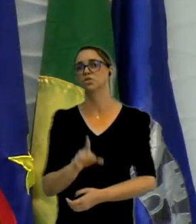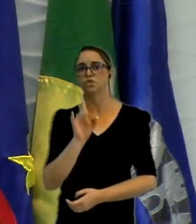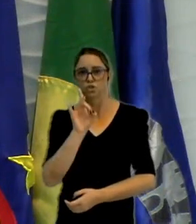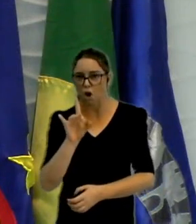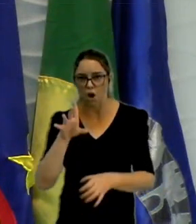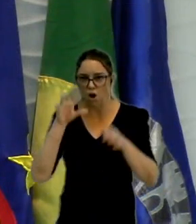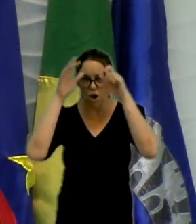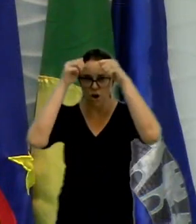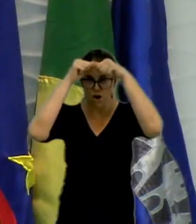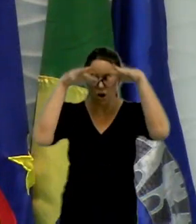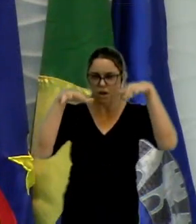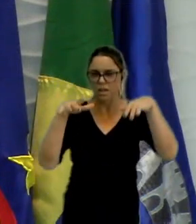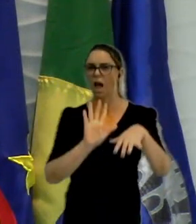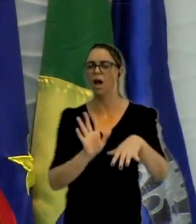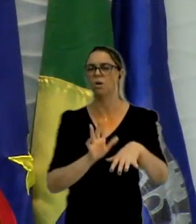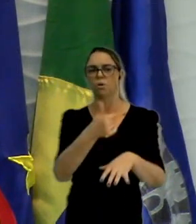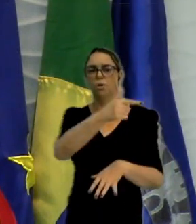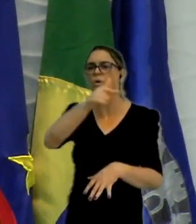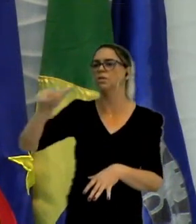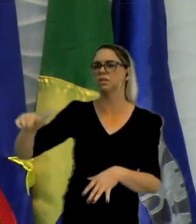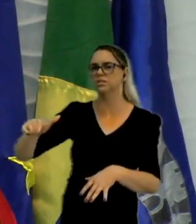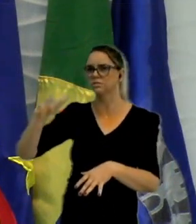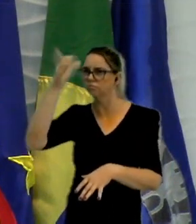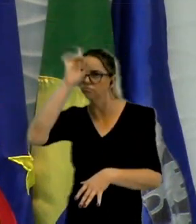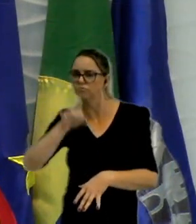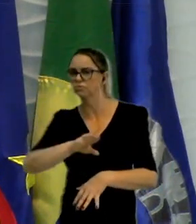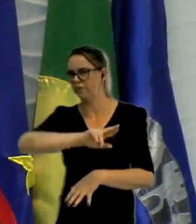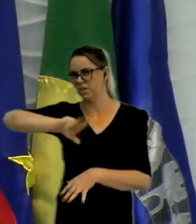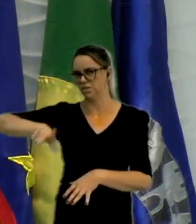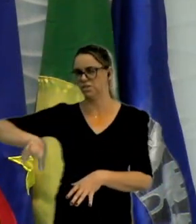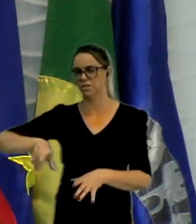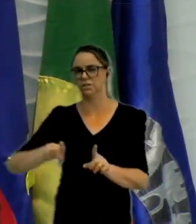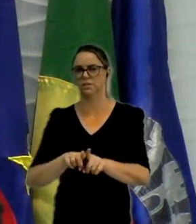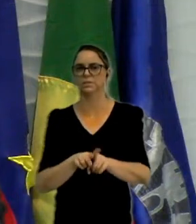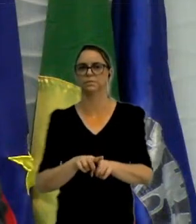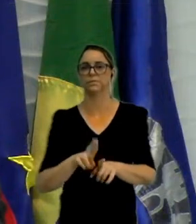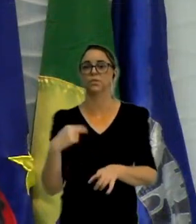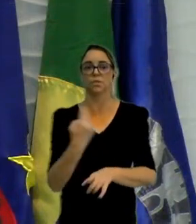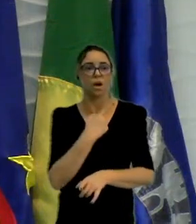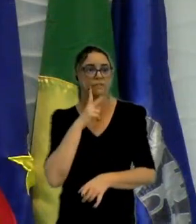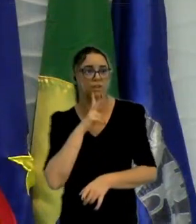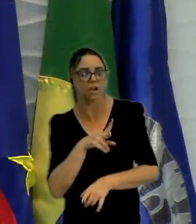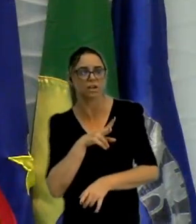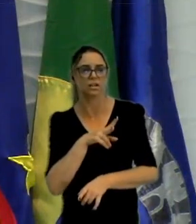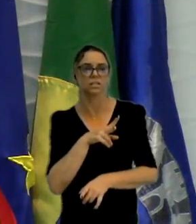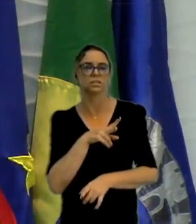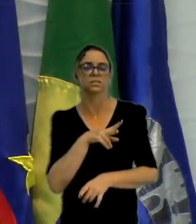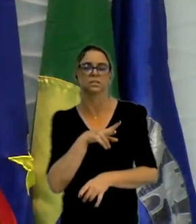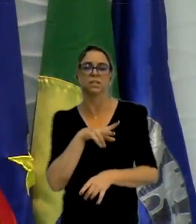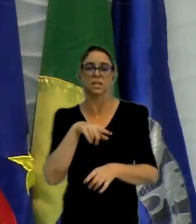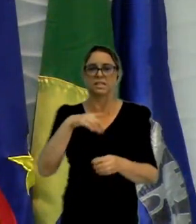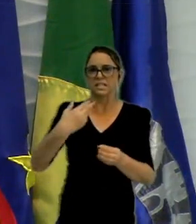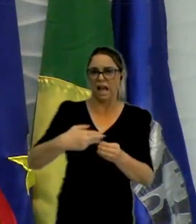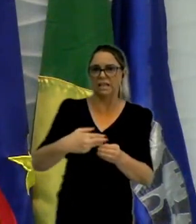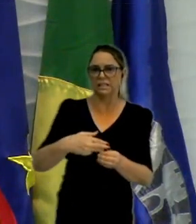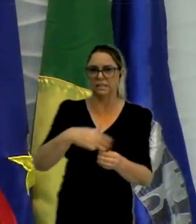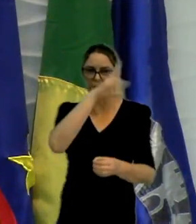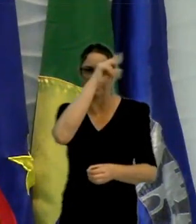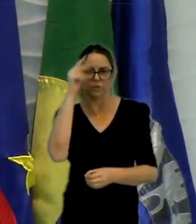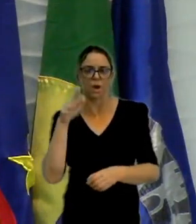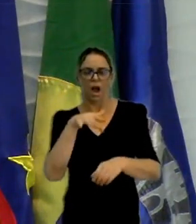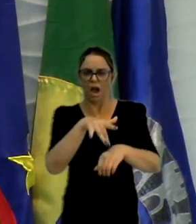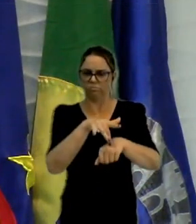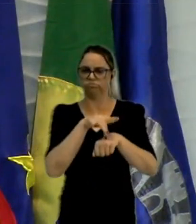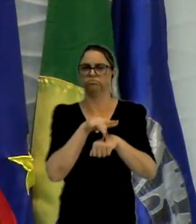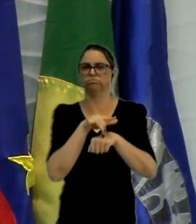mas de outras necessidades. E a gente vê o município omisso no que diz respeito a